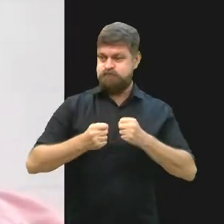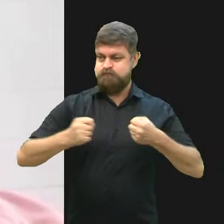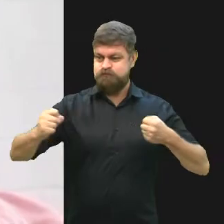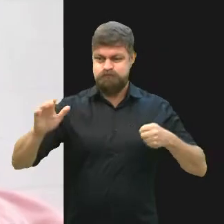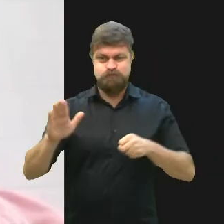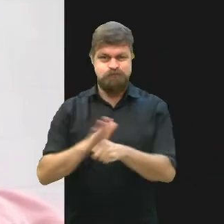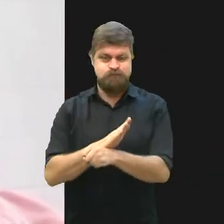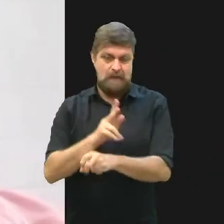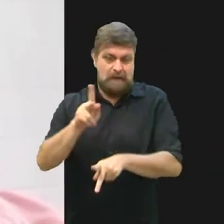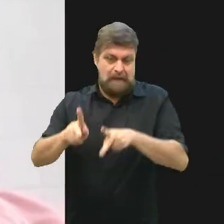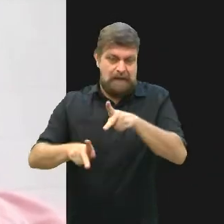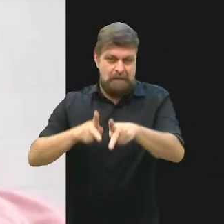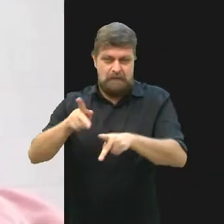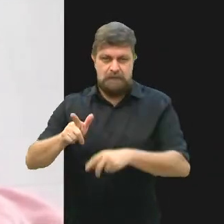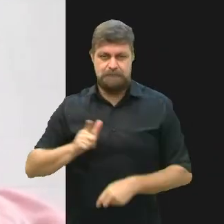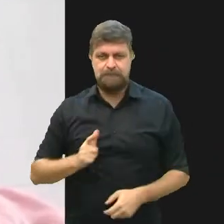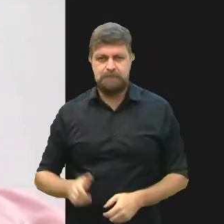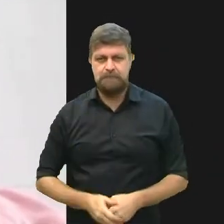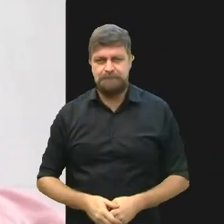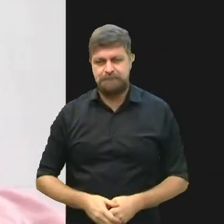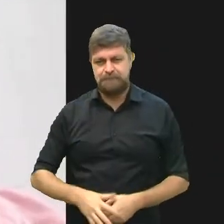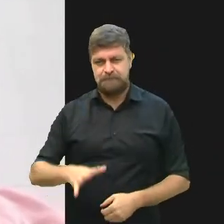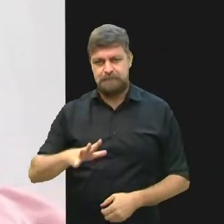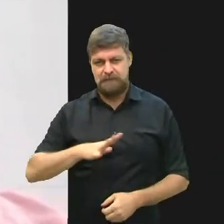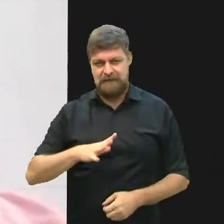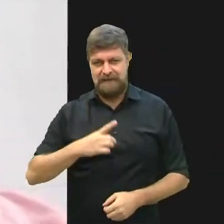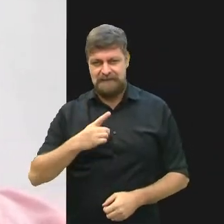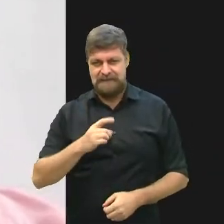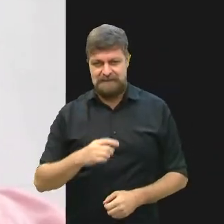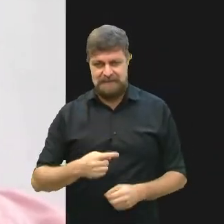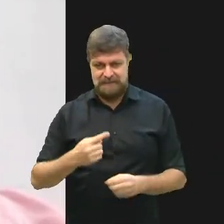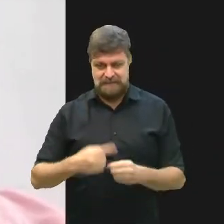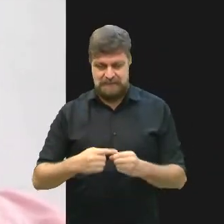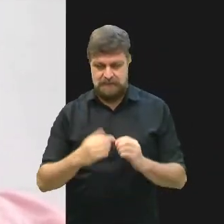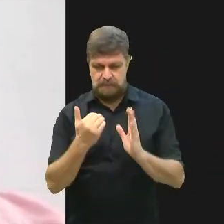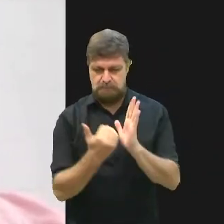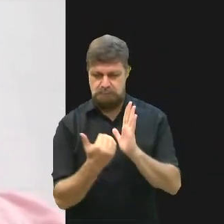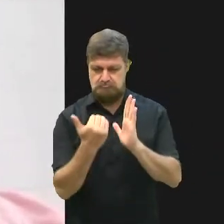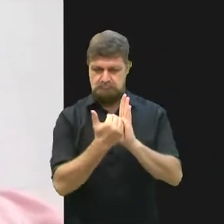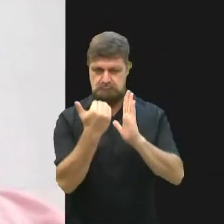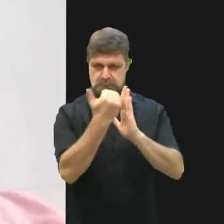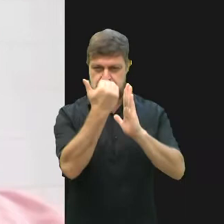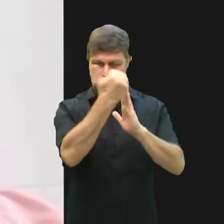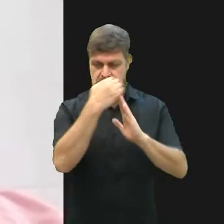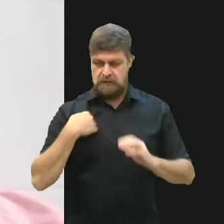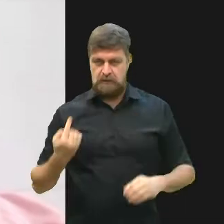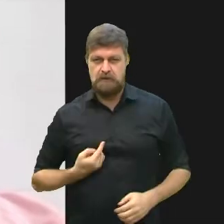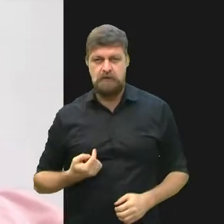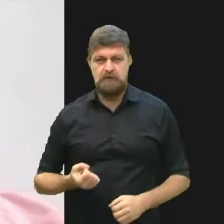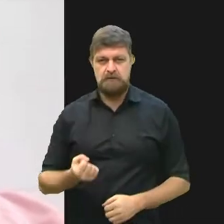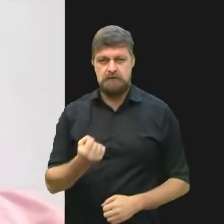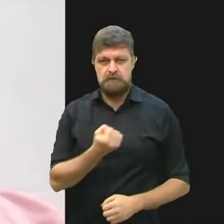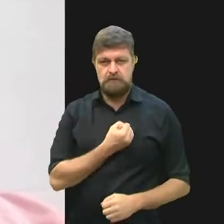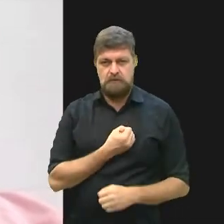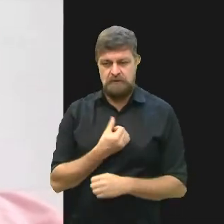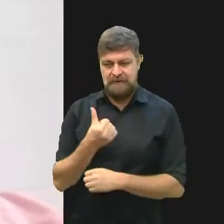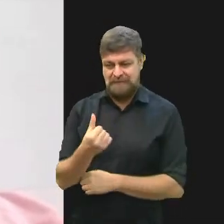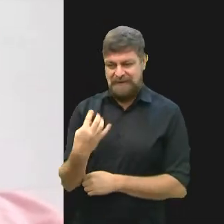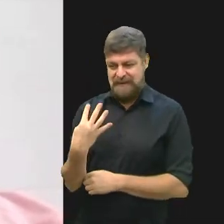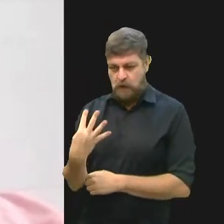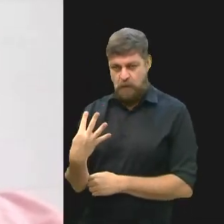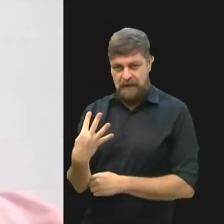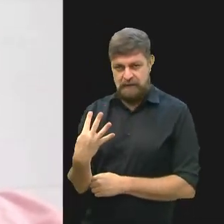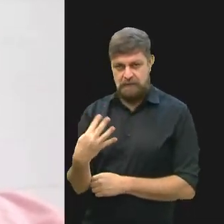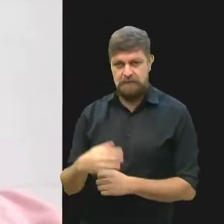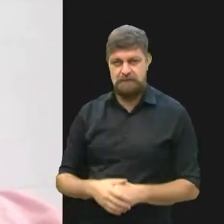maioria das que estão à nossa frente nesse ranking, se você misturar com as pequenas cidades, nós estamos na posição 64